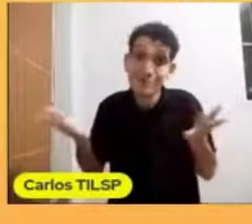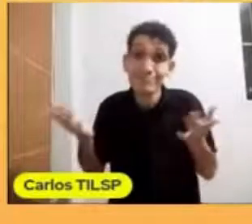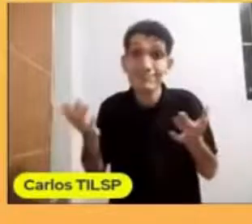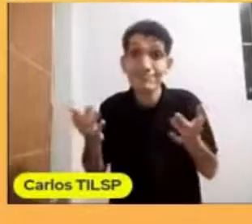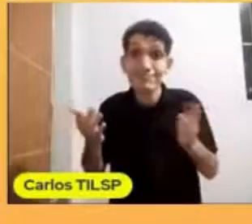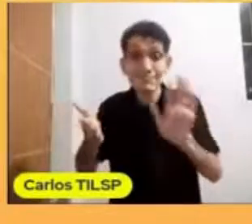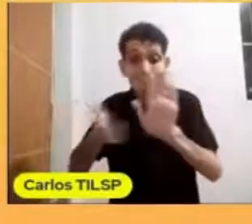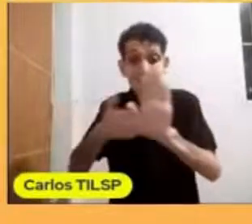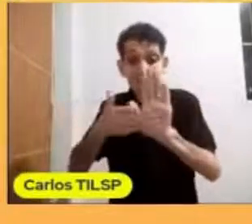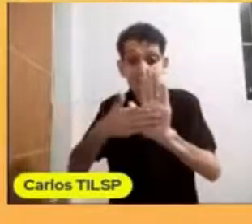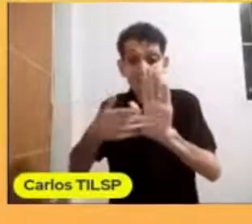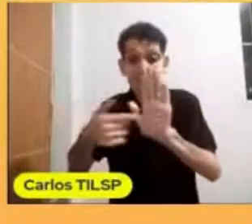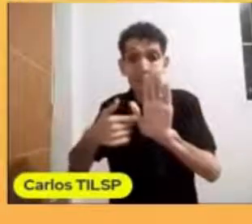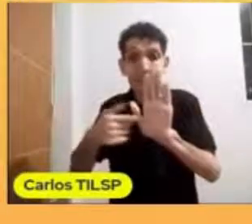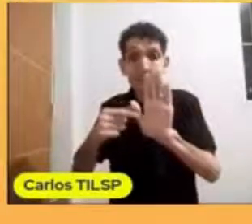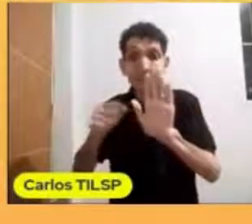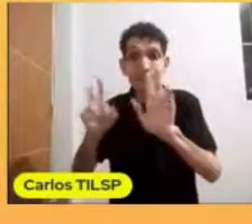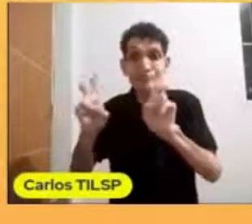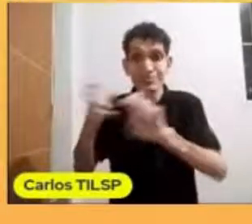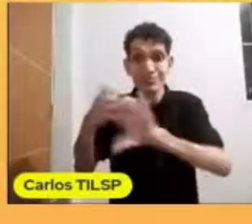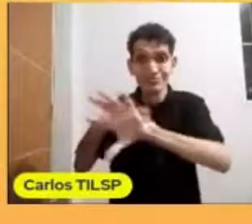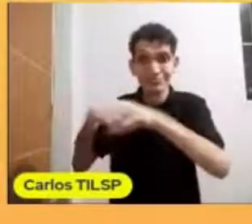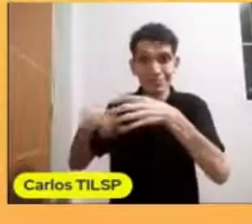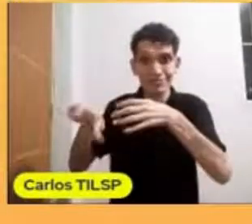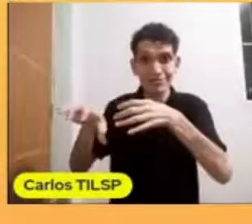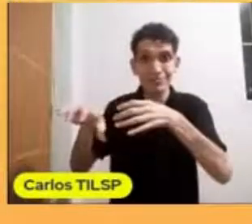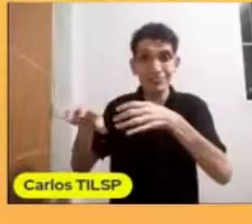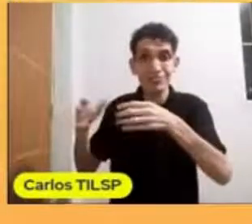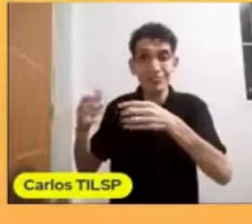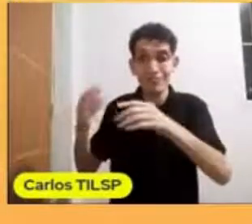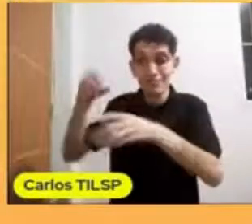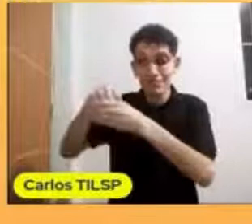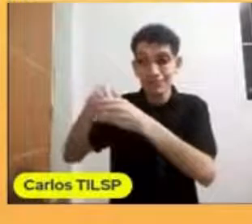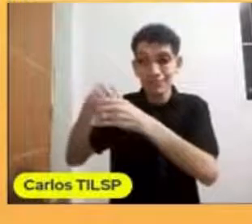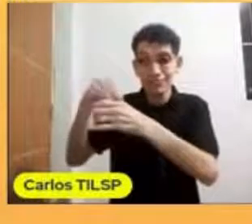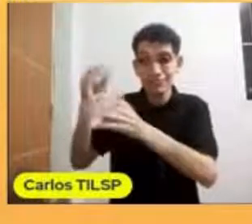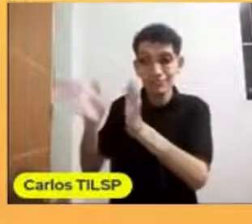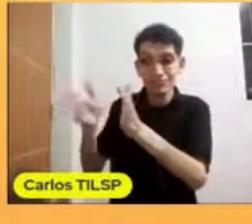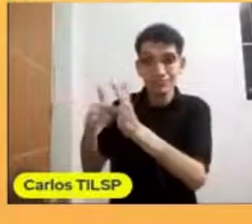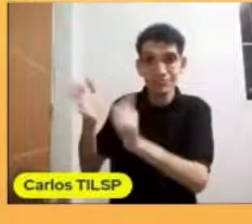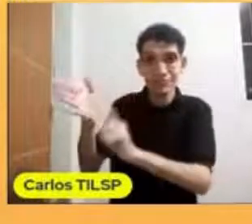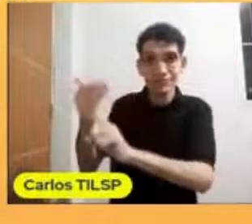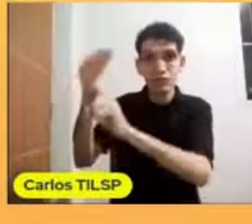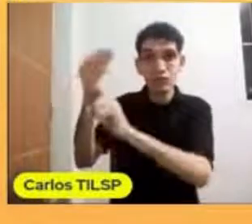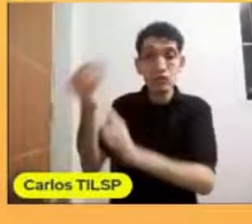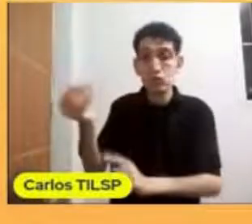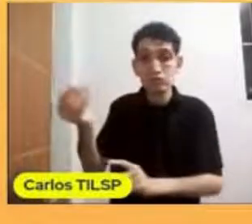proposta aí para a gente trabalhar a empatia na tecnologia? Né? Então, a gente vai primeiro...